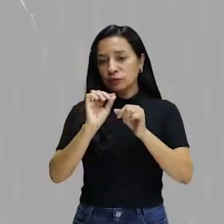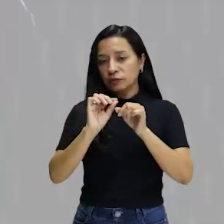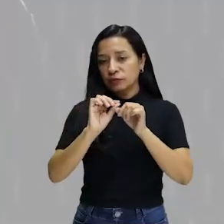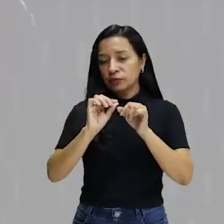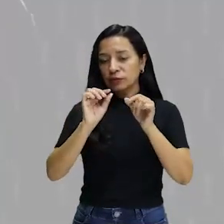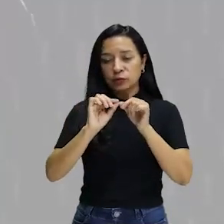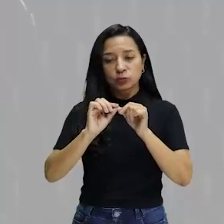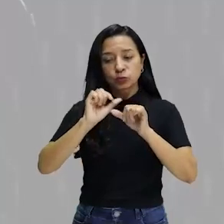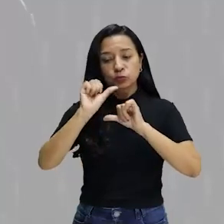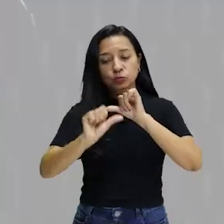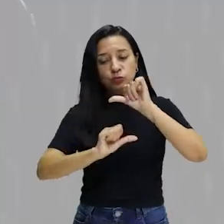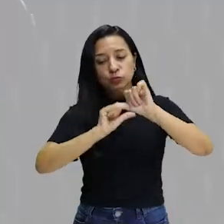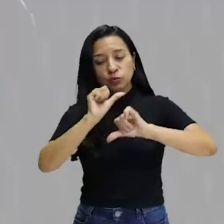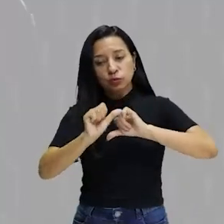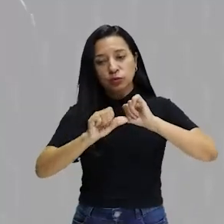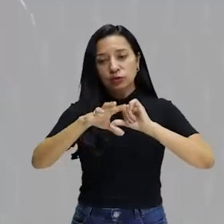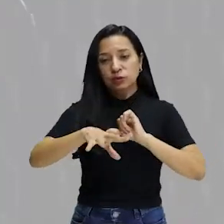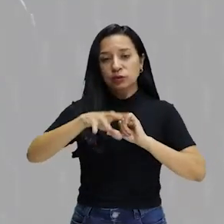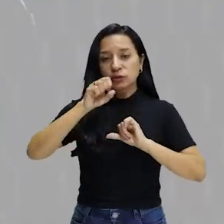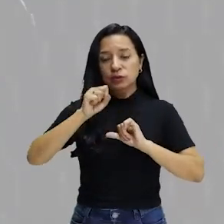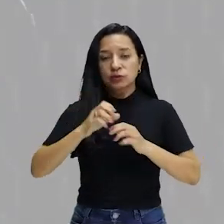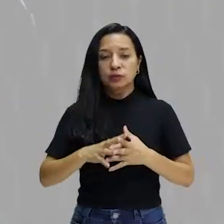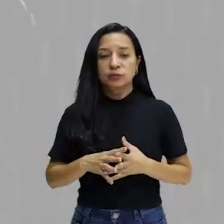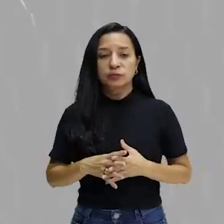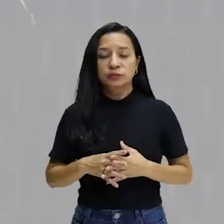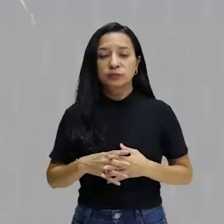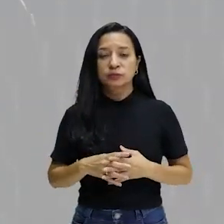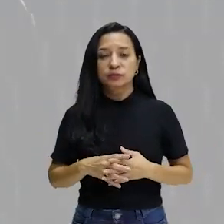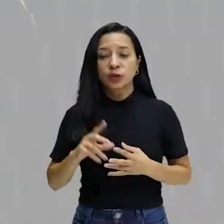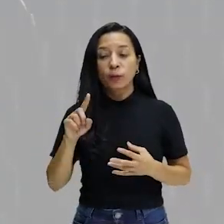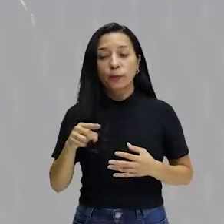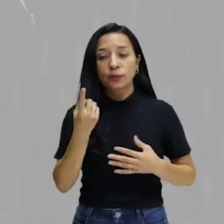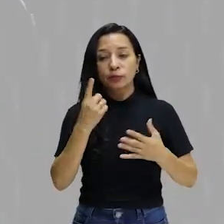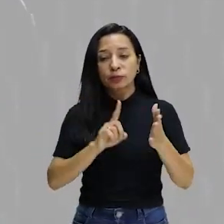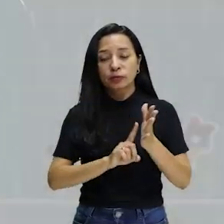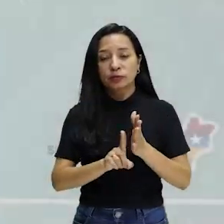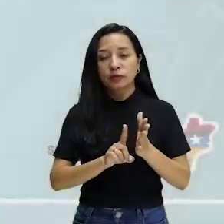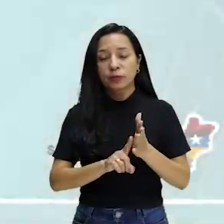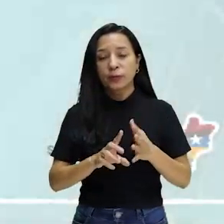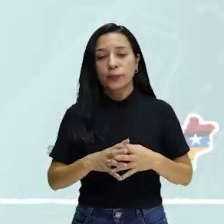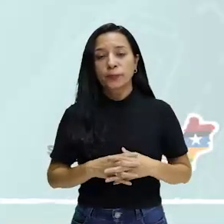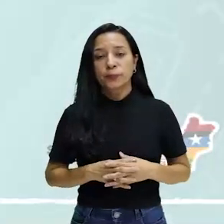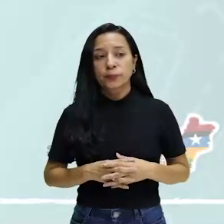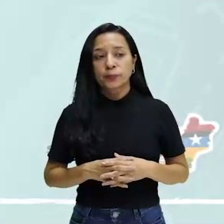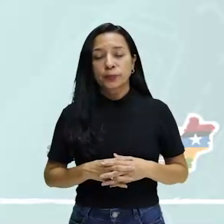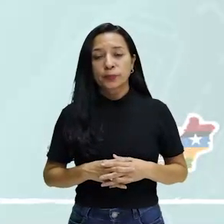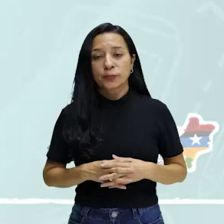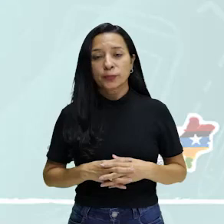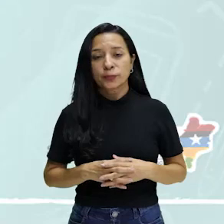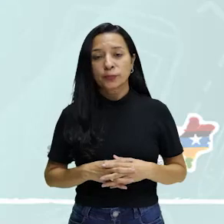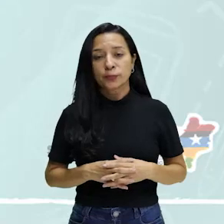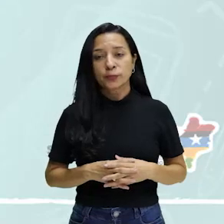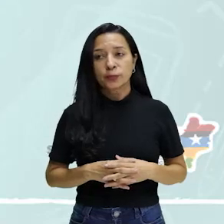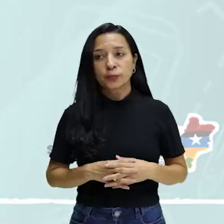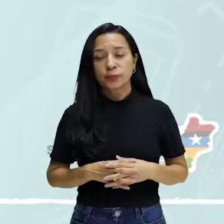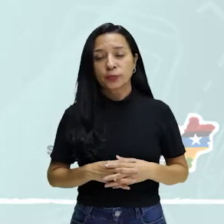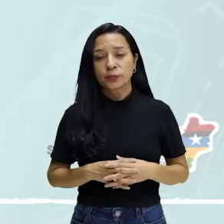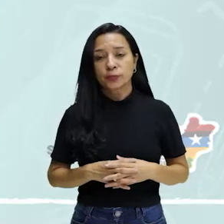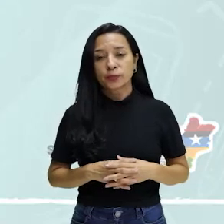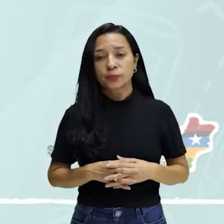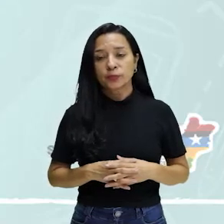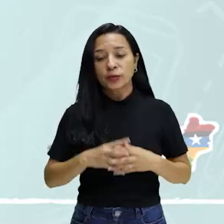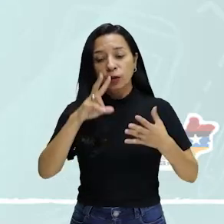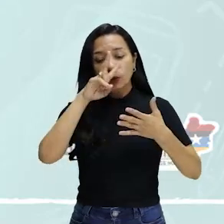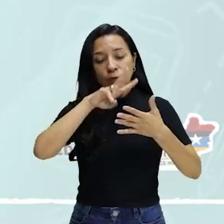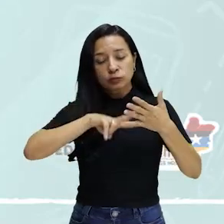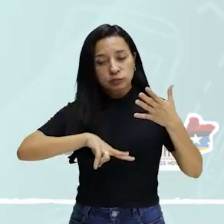nas folhas. Ok? Vamos agora para a próxima questão, pessoal. Diz o seguinte, ó. O proprietário de